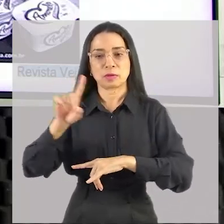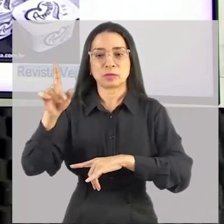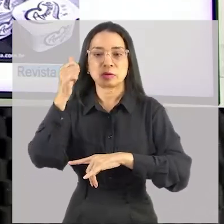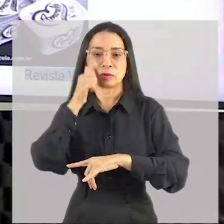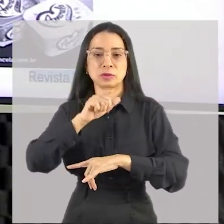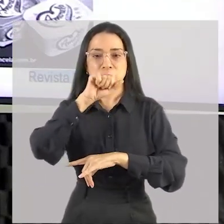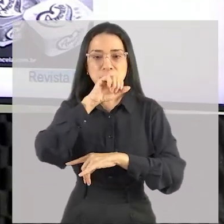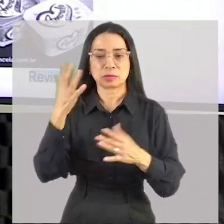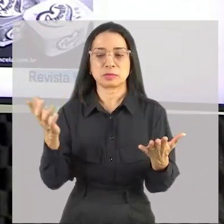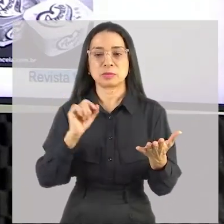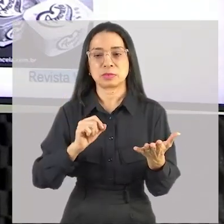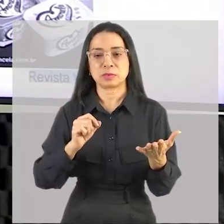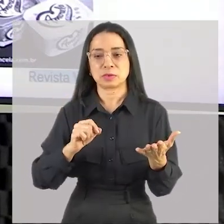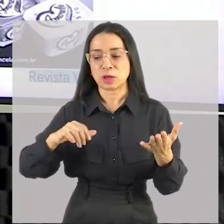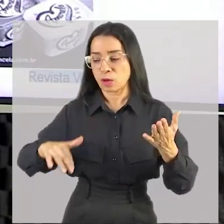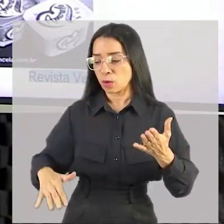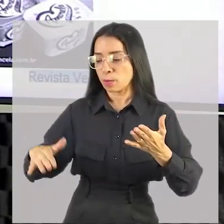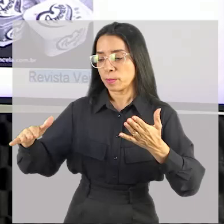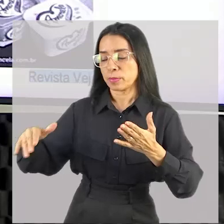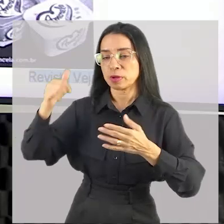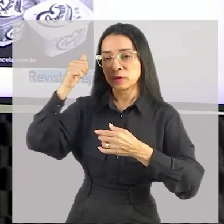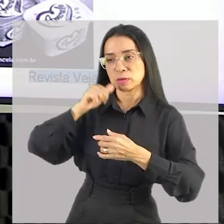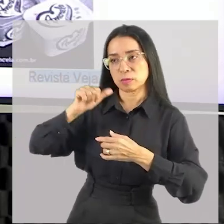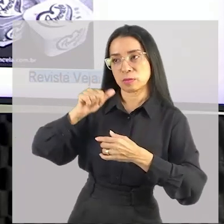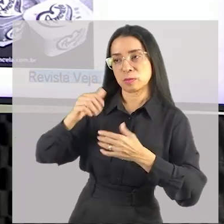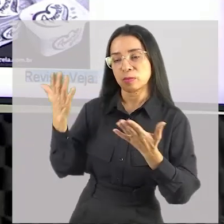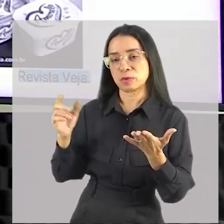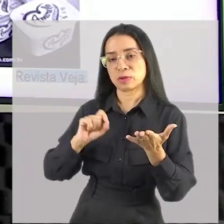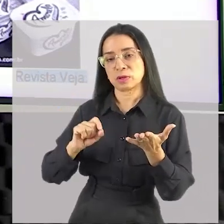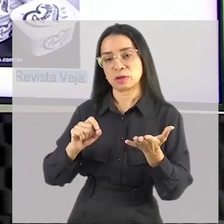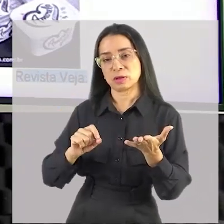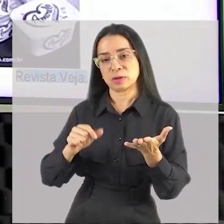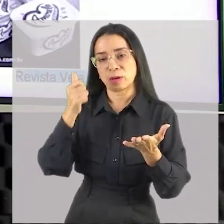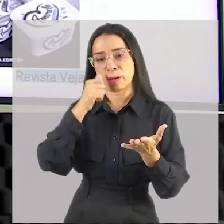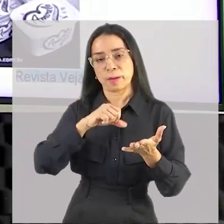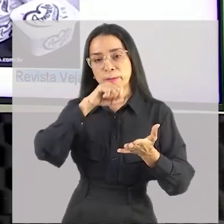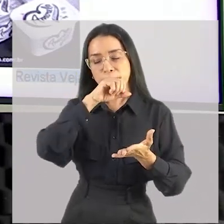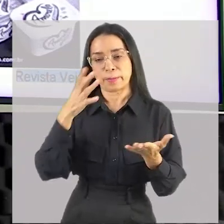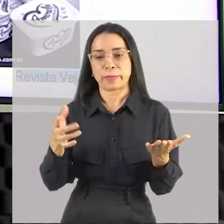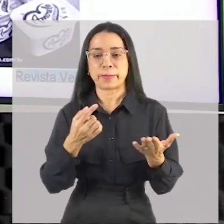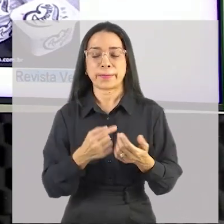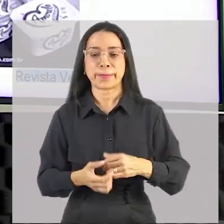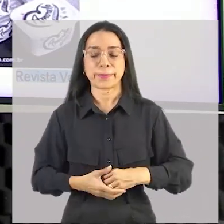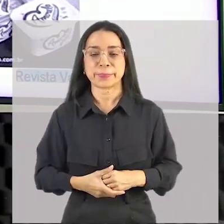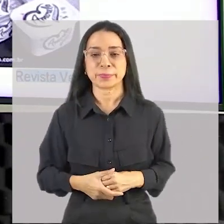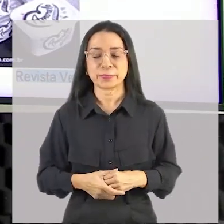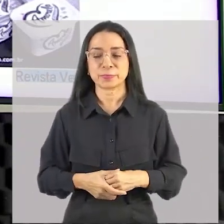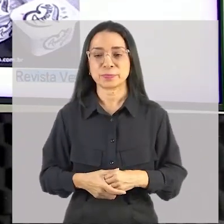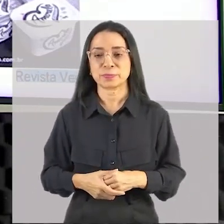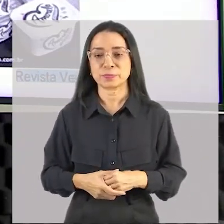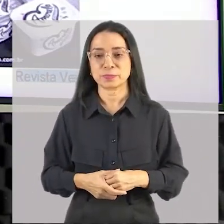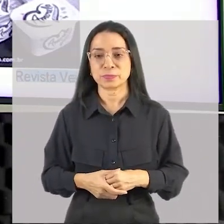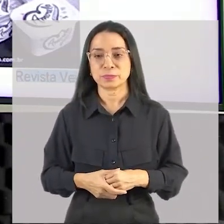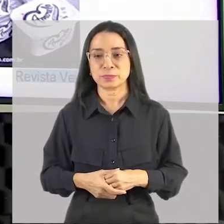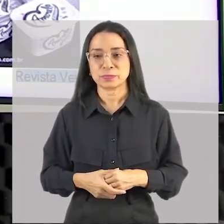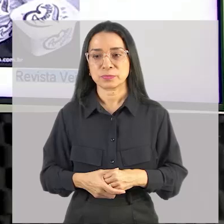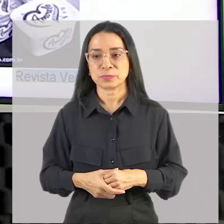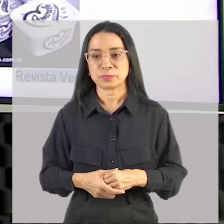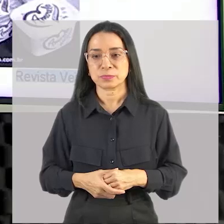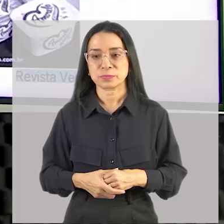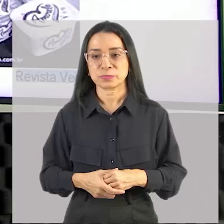das Mães. Tem uma criança e uma mulher, muito provavelmente é a mãe. E aí diz assim, ó,